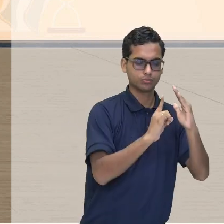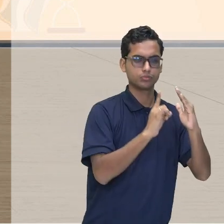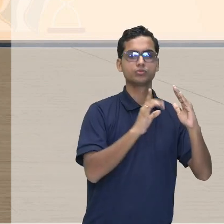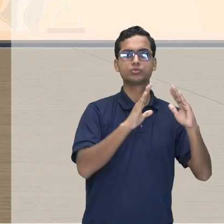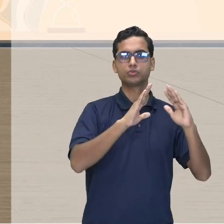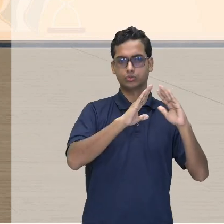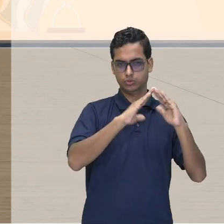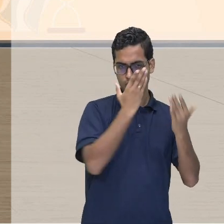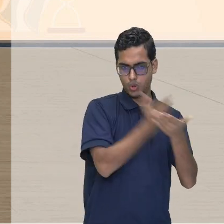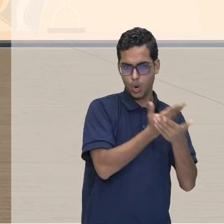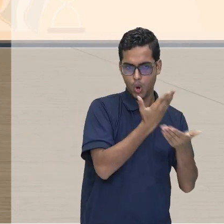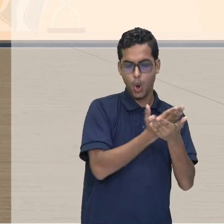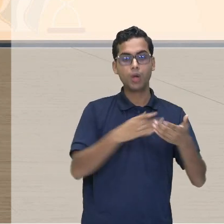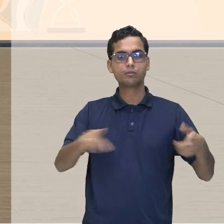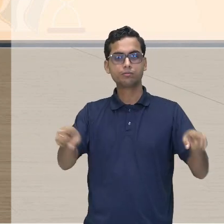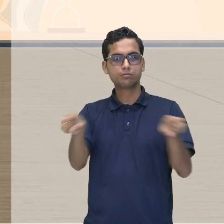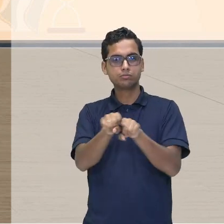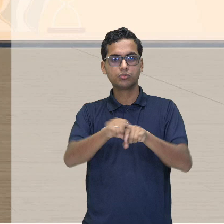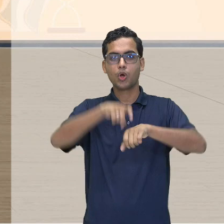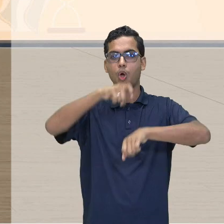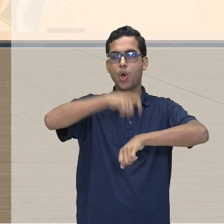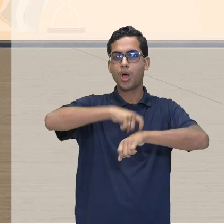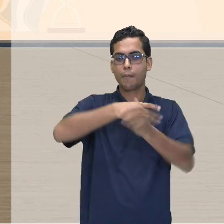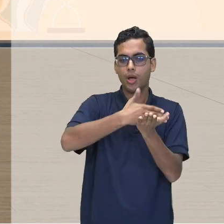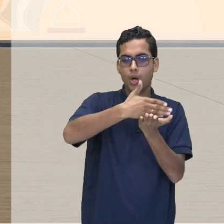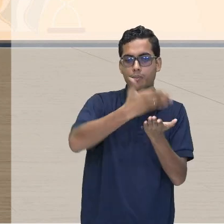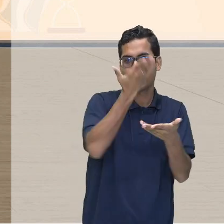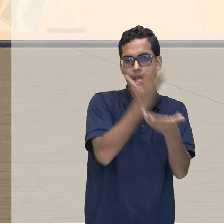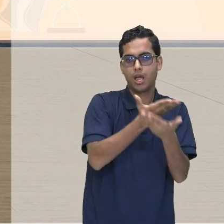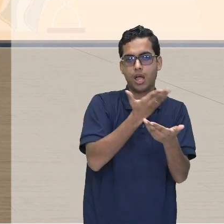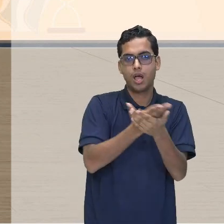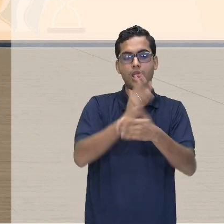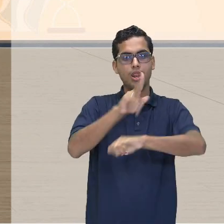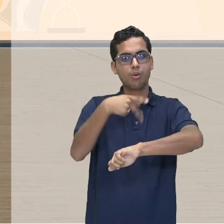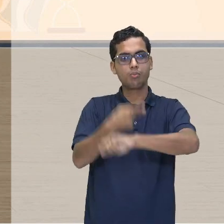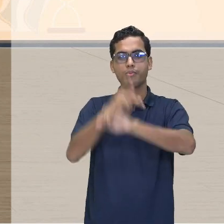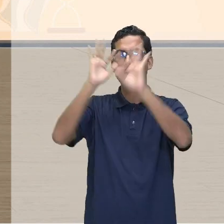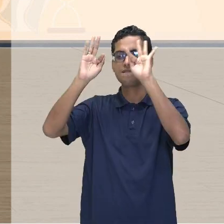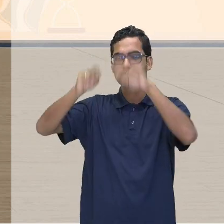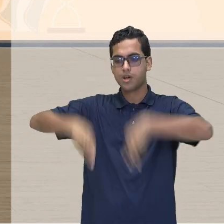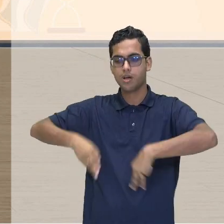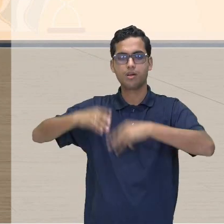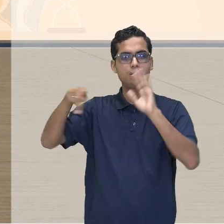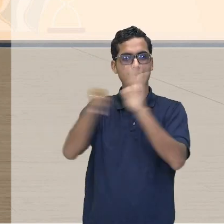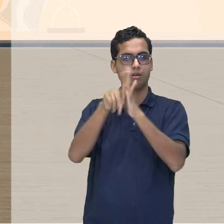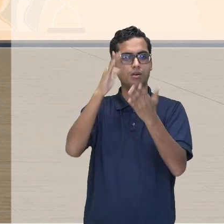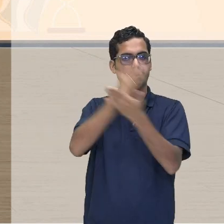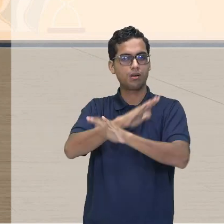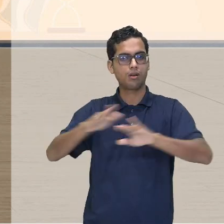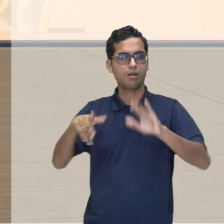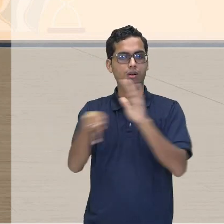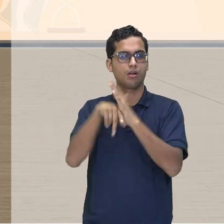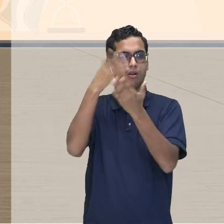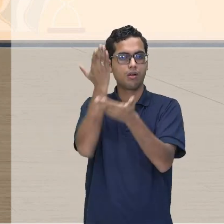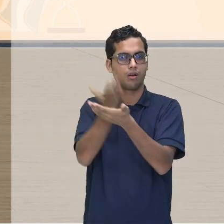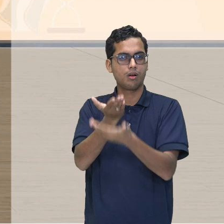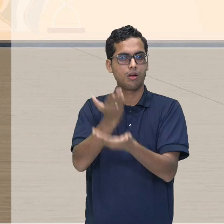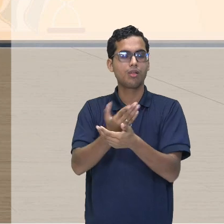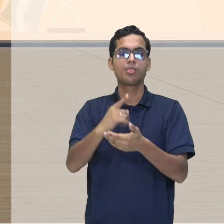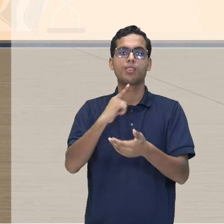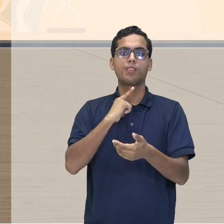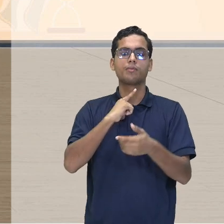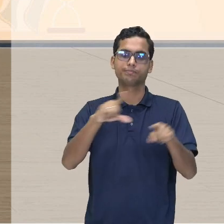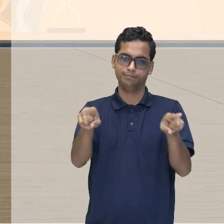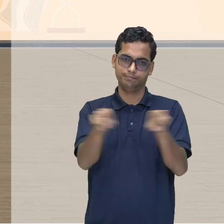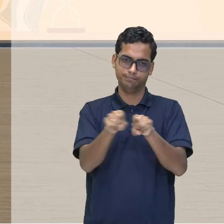horário que termina a aula. Para tudo você tem um horário. Até mesmo para as pessoas mais desregradas, que não ligam muito para o horário, uma